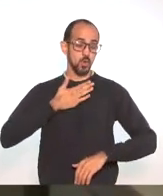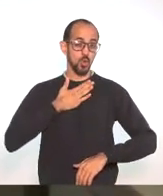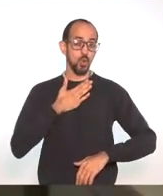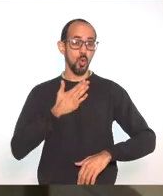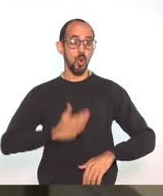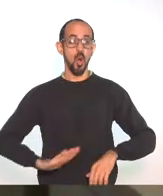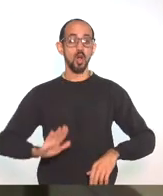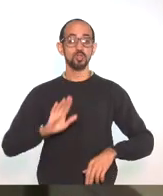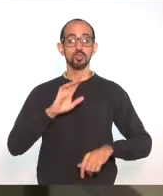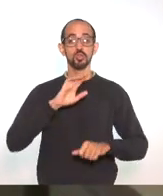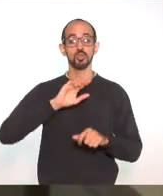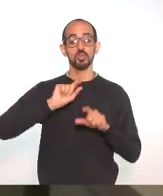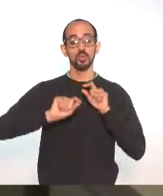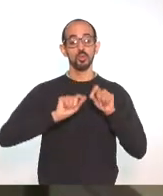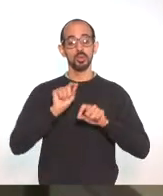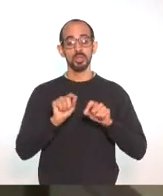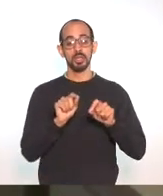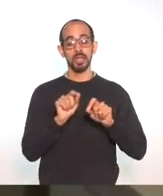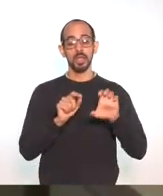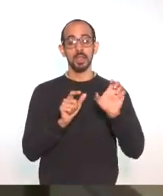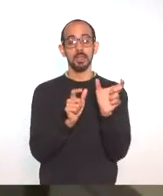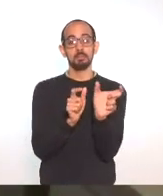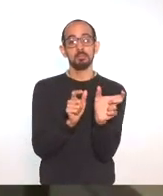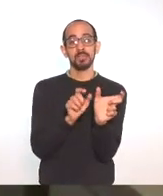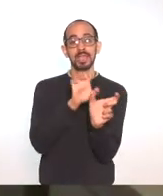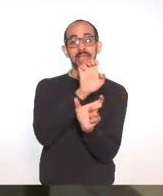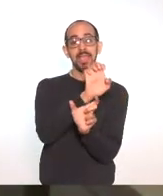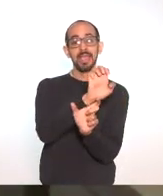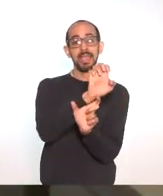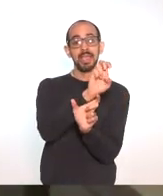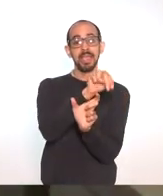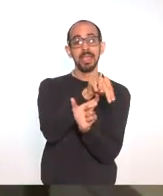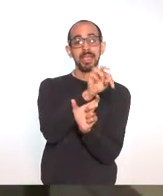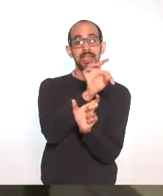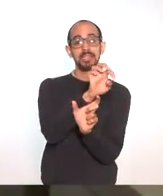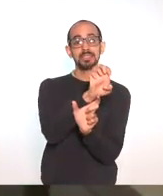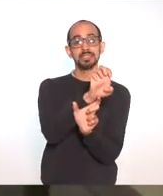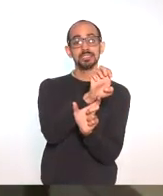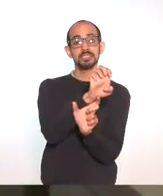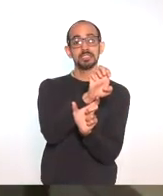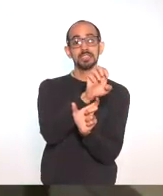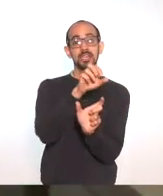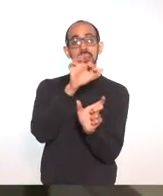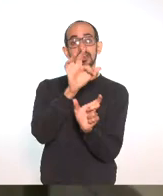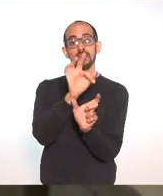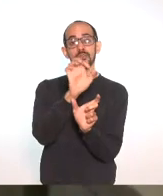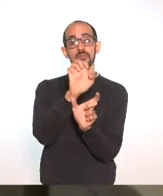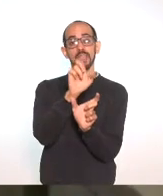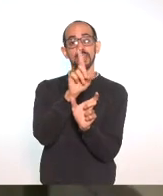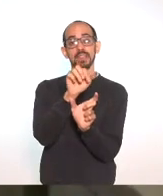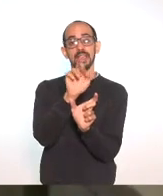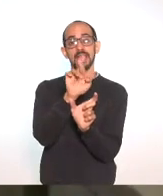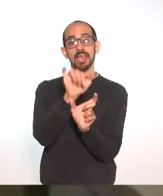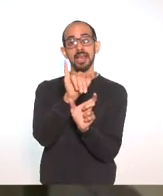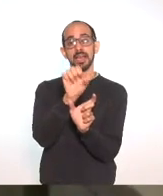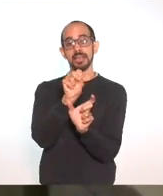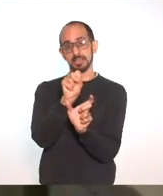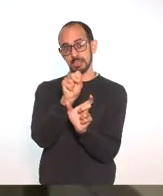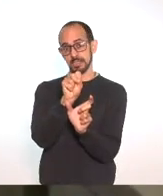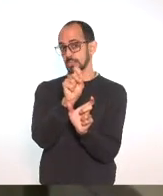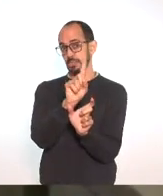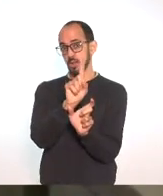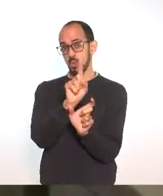termos do termo entes Federados eu acho que tem que ser em escrever ativos porque gente